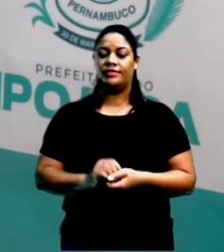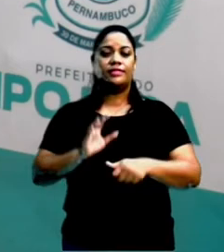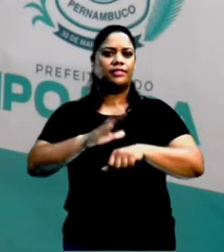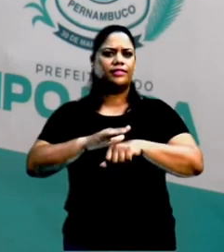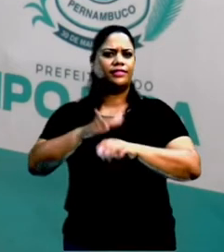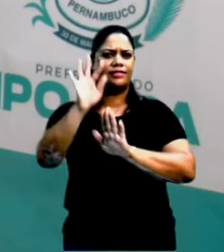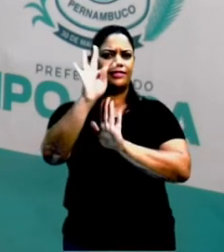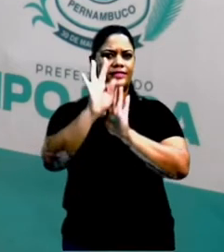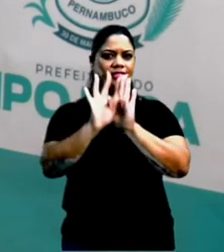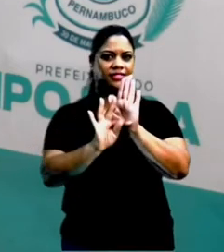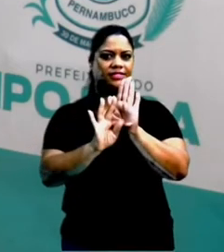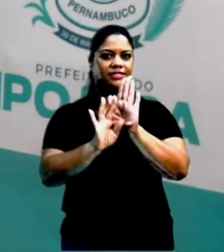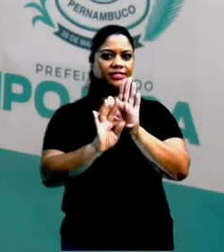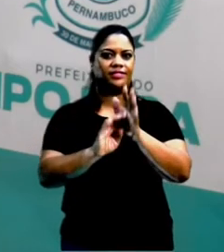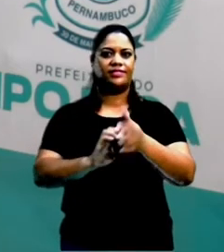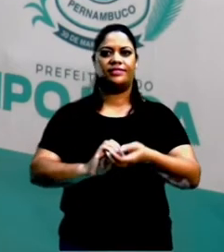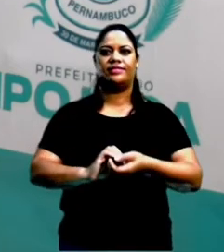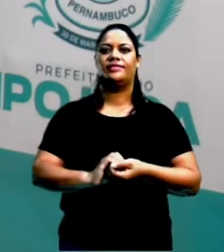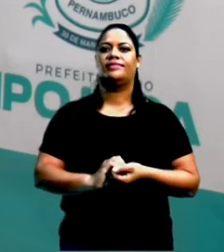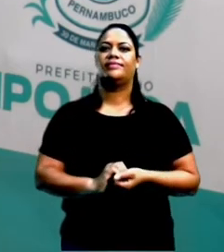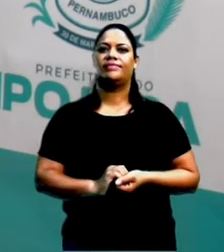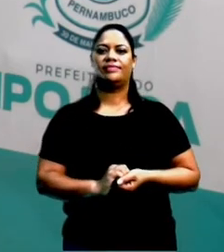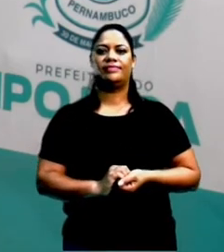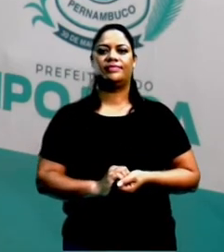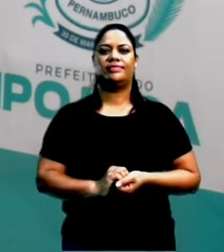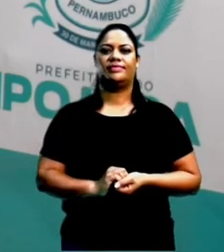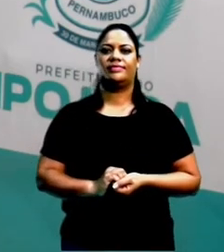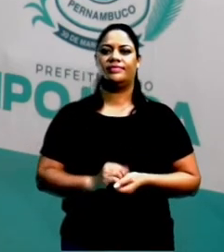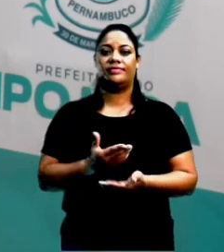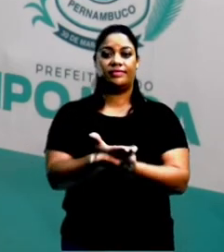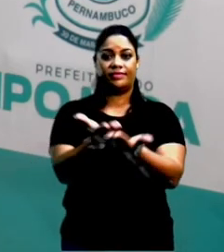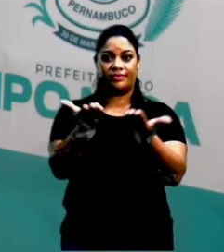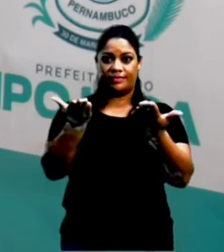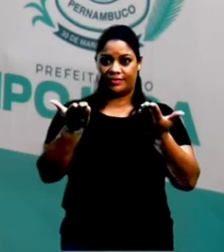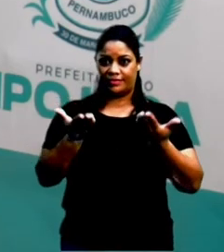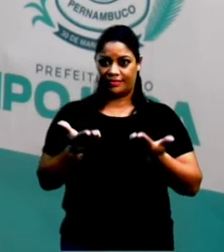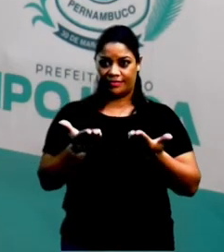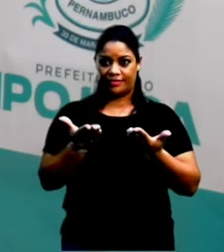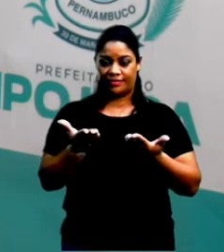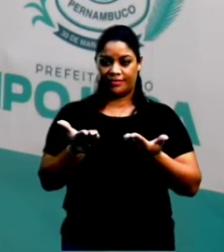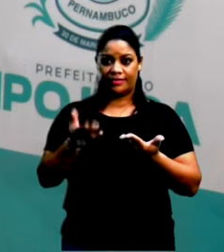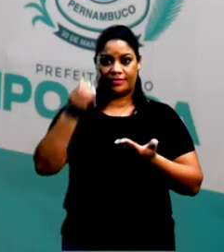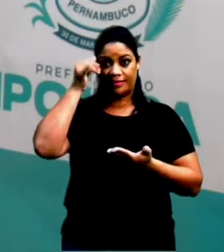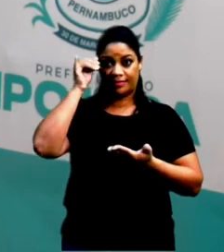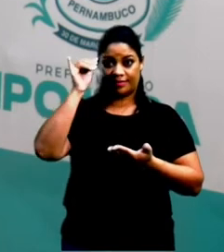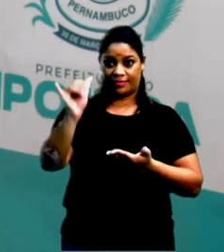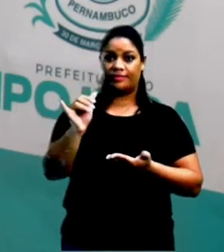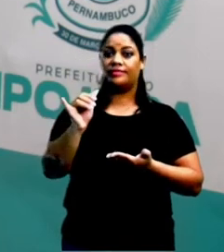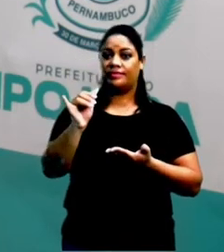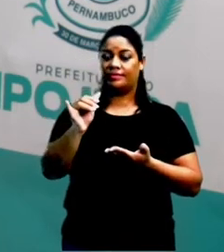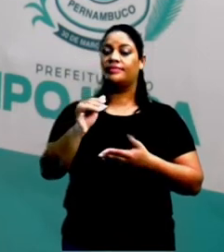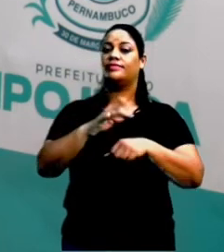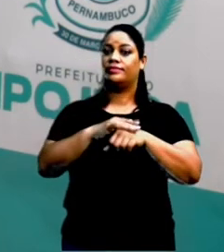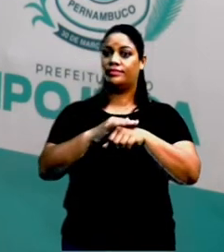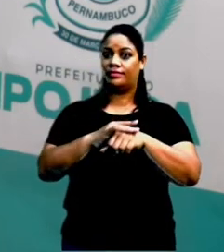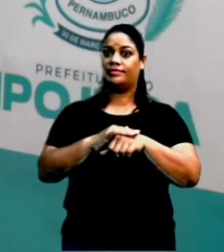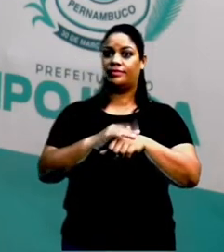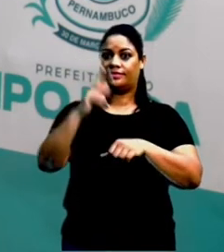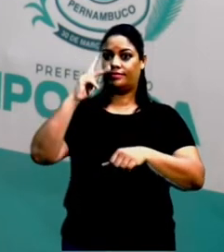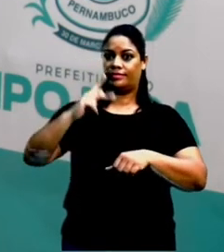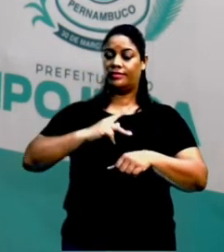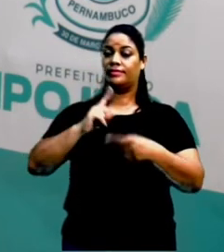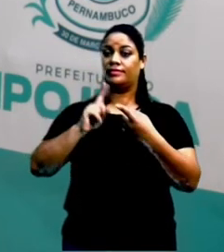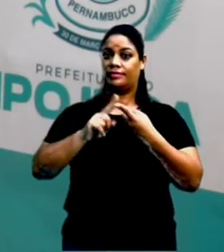função desse texto aqui, né, é que você tanto se previna das doenças, como também